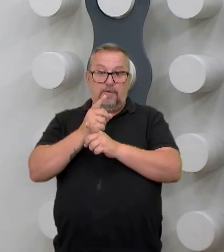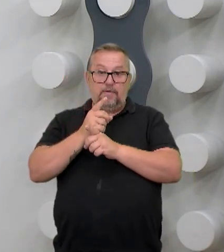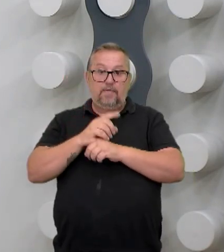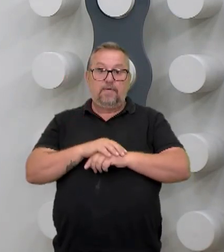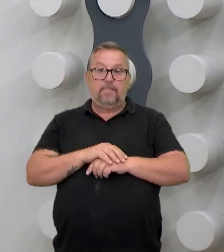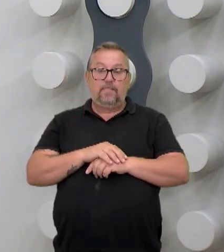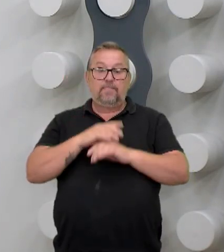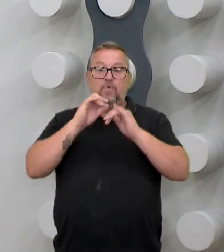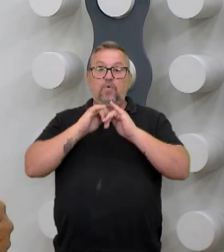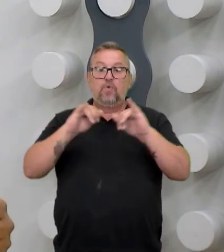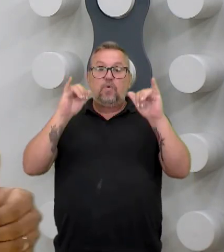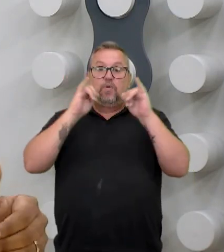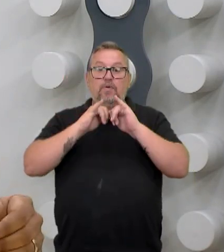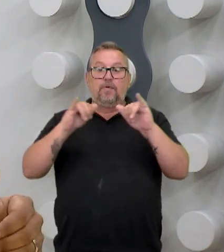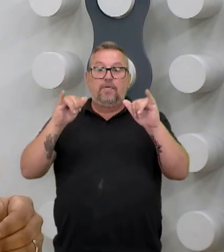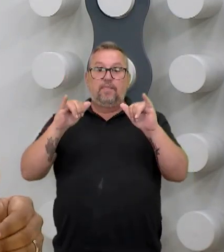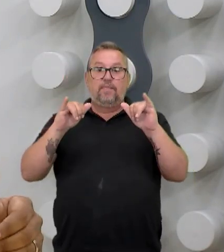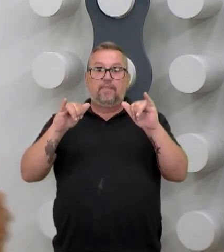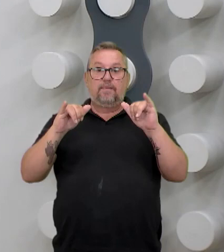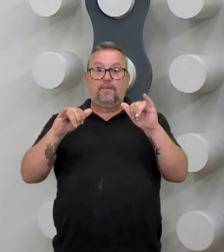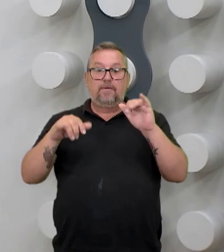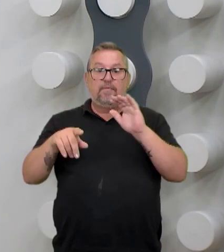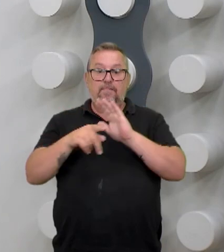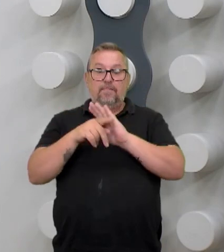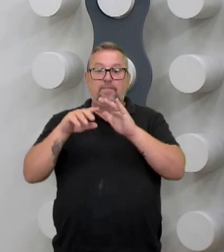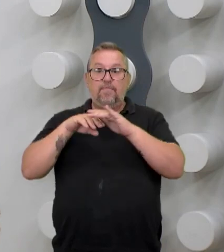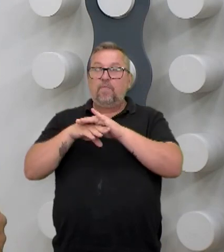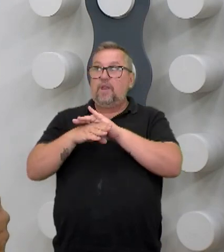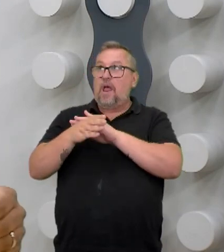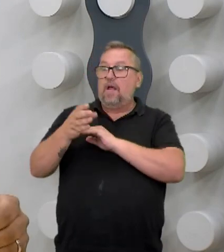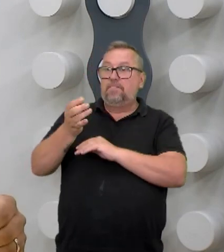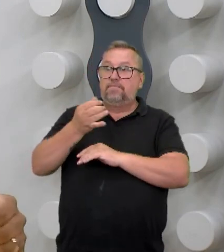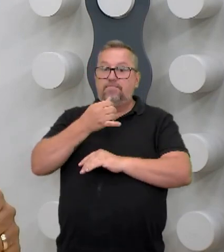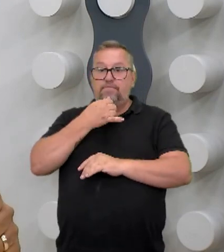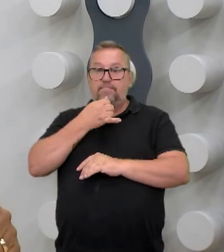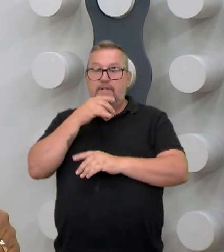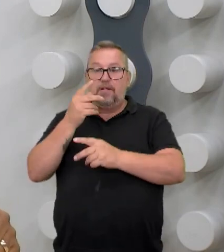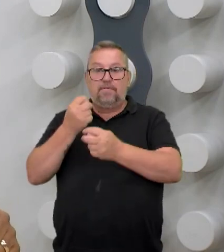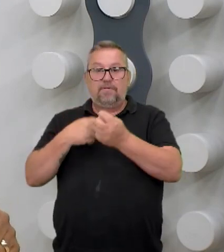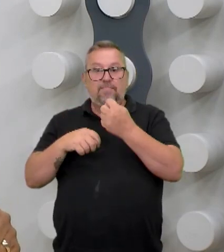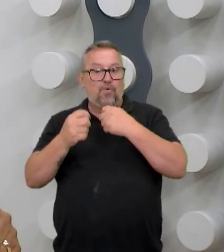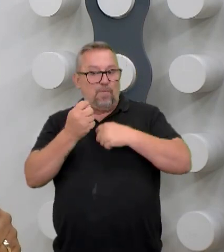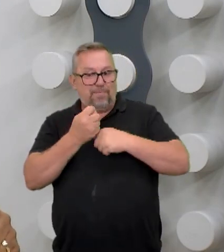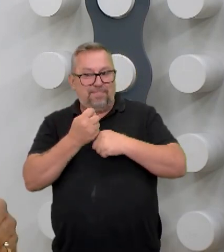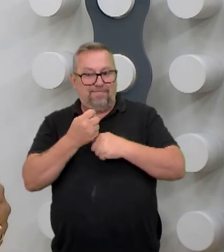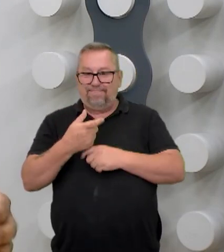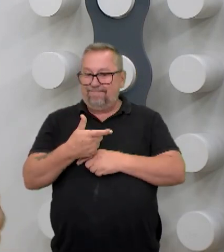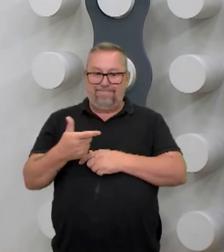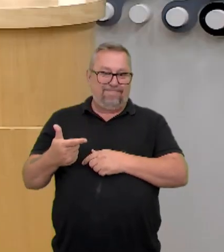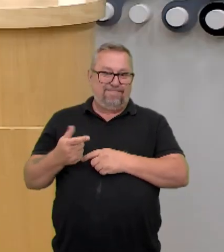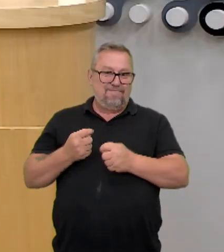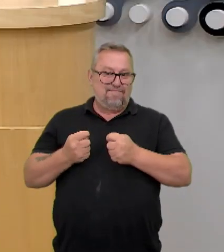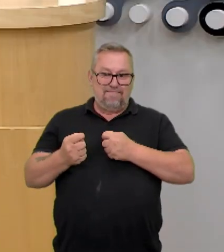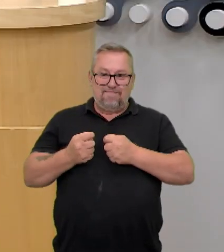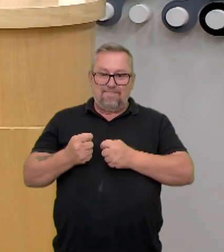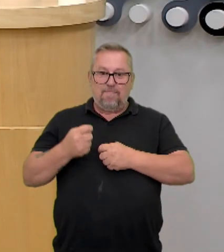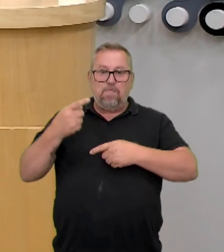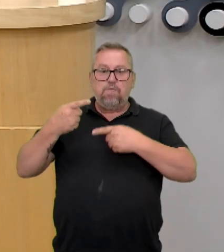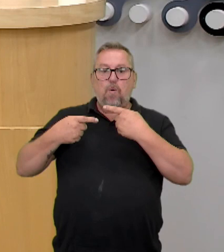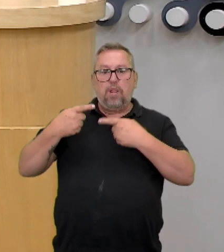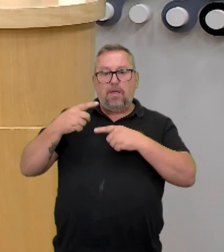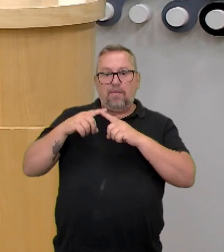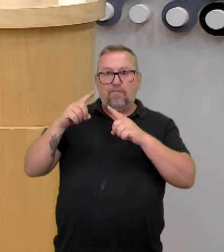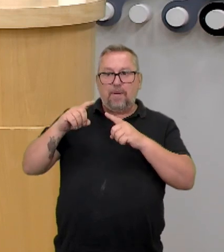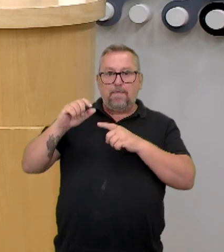exemplo, notícias típicas da mídia tradicional, como economia, né? Tá. Como política no sentido